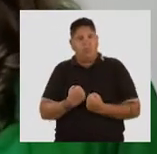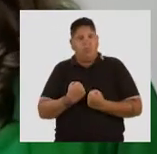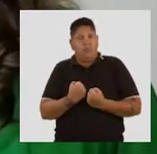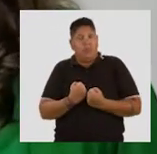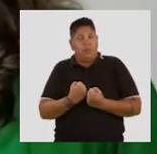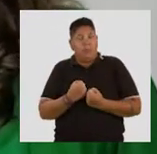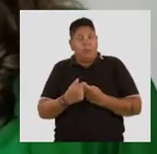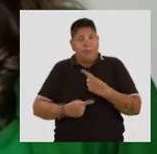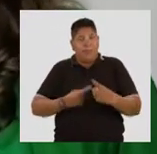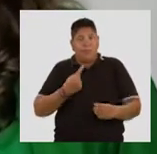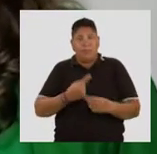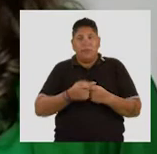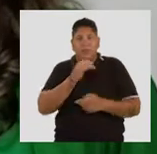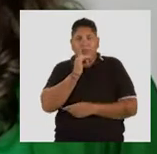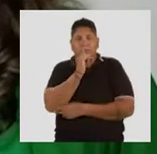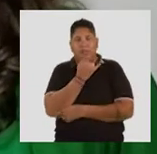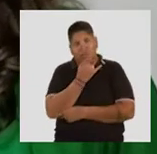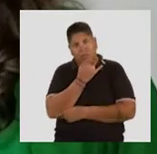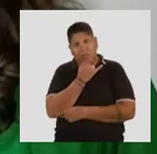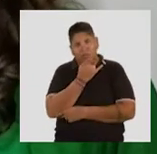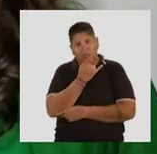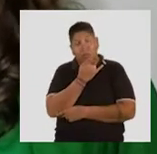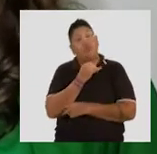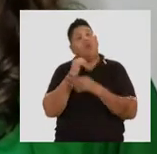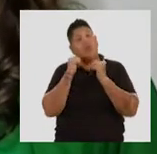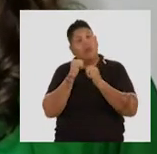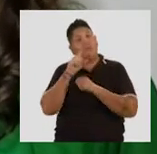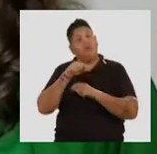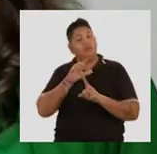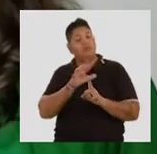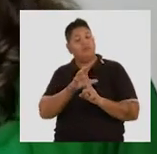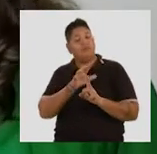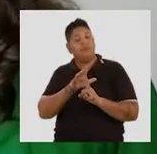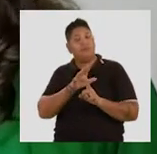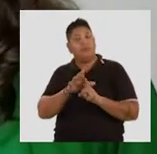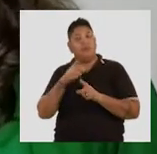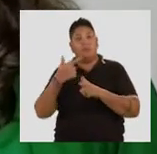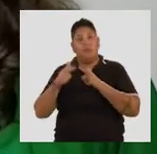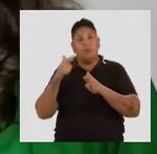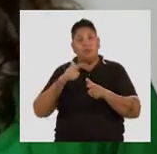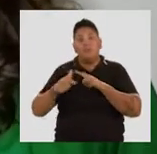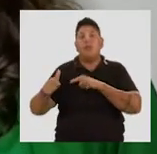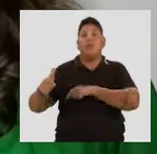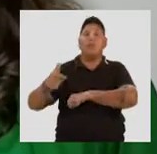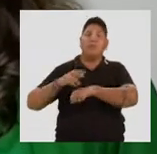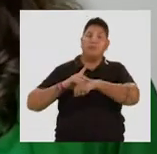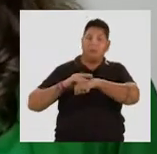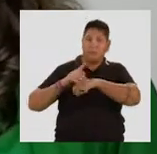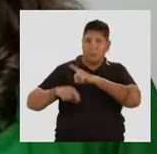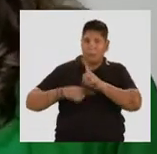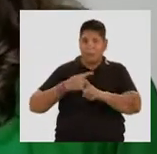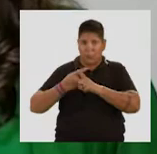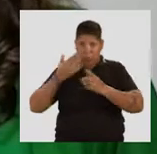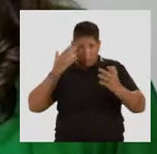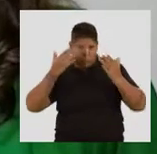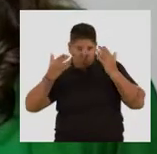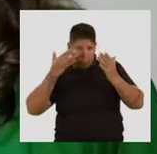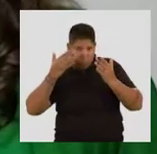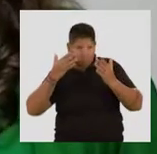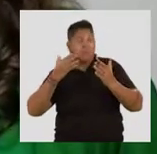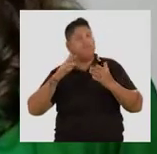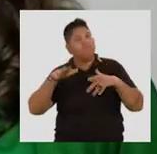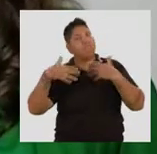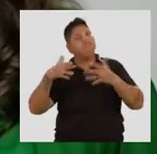sobrecarga muscular quanto monotonia, de modo que podem ser causadoras de doenças físicas e psicológicas. Então,